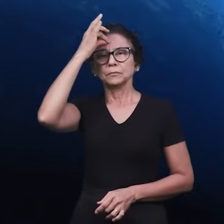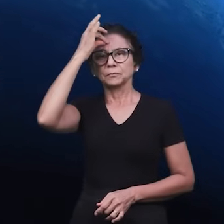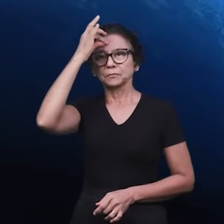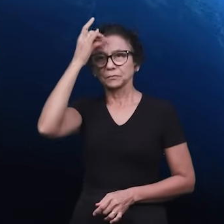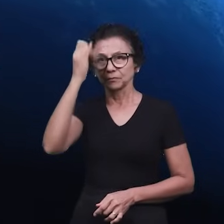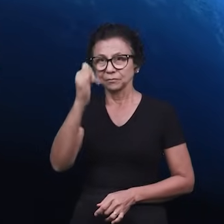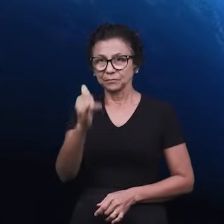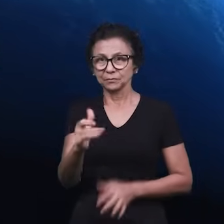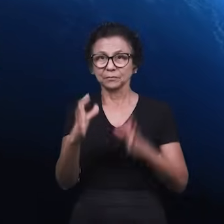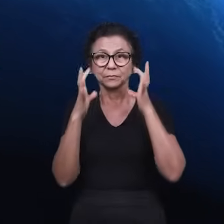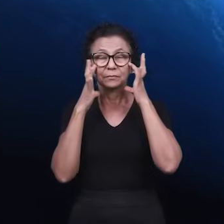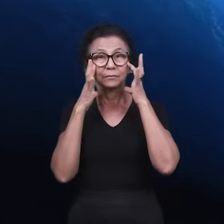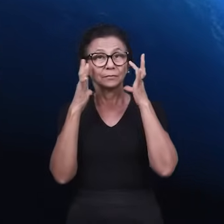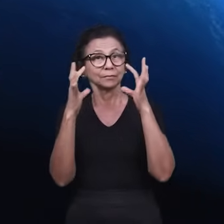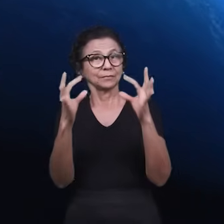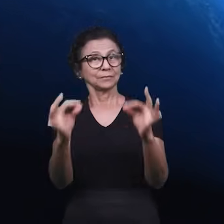às